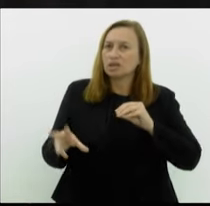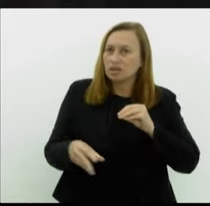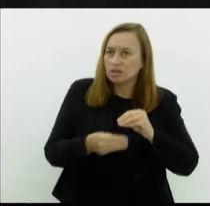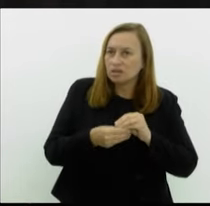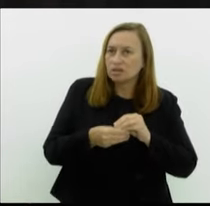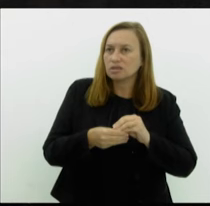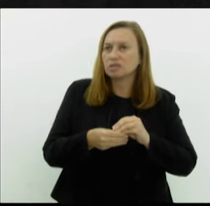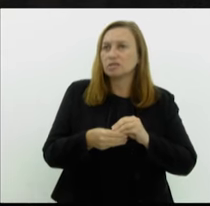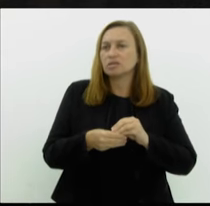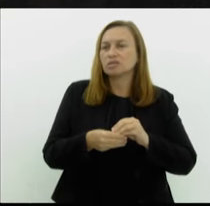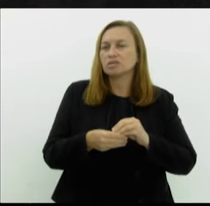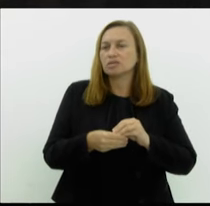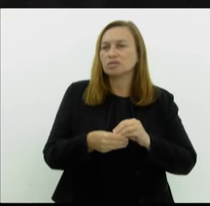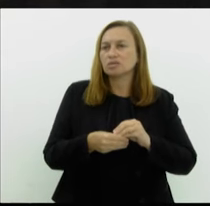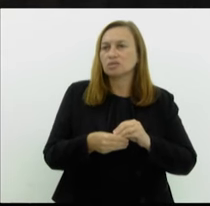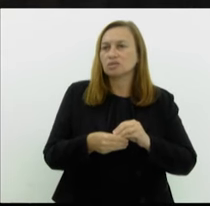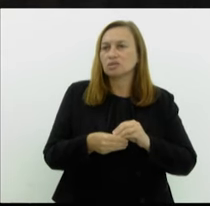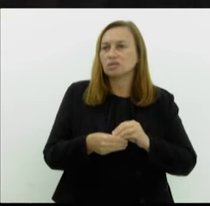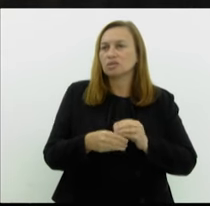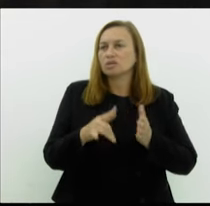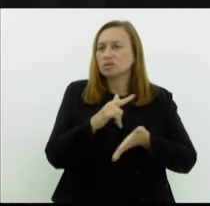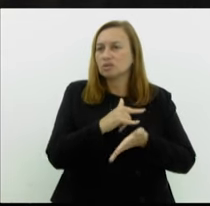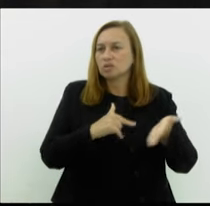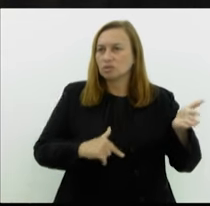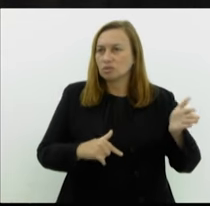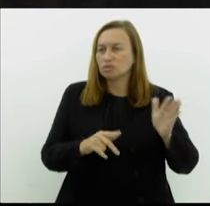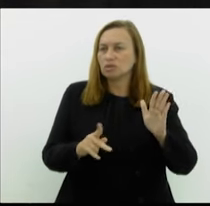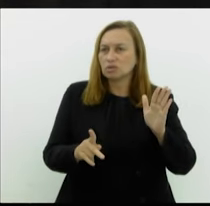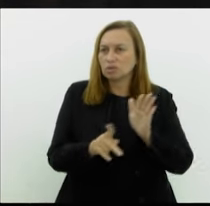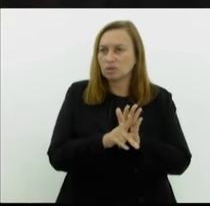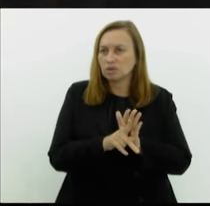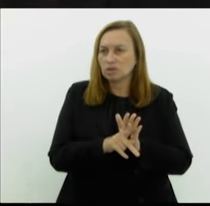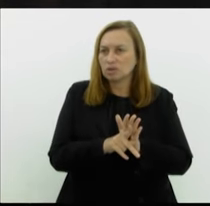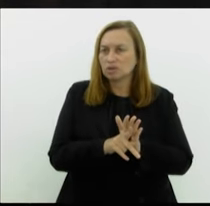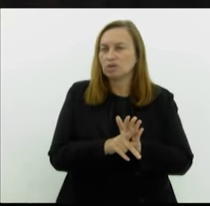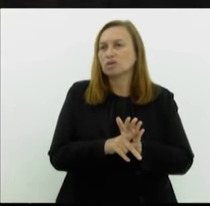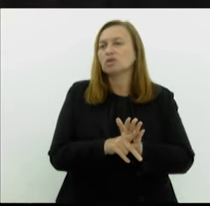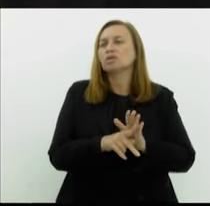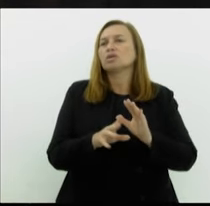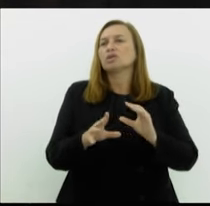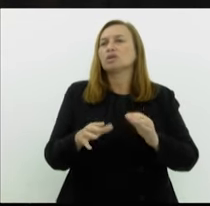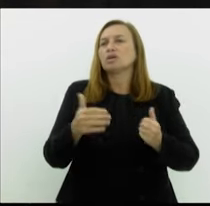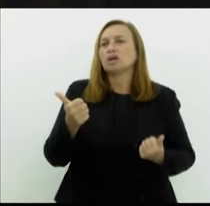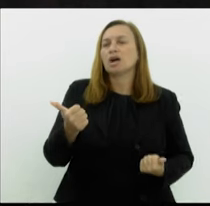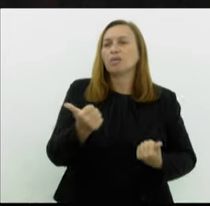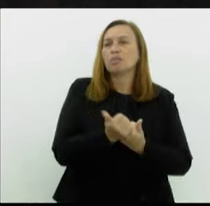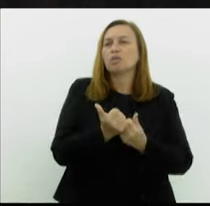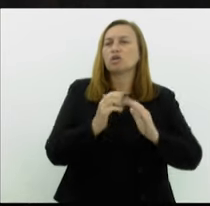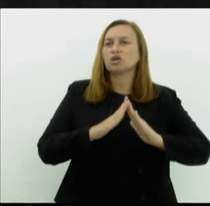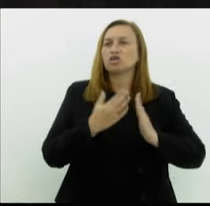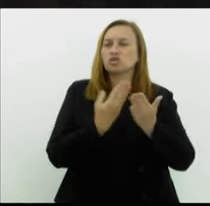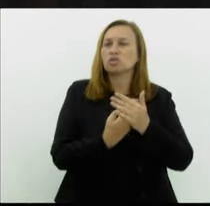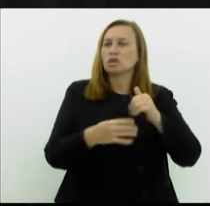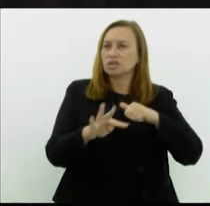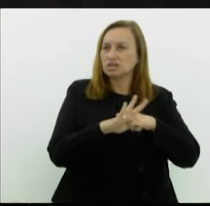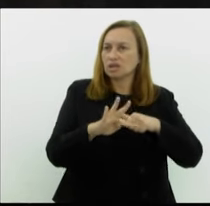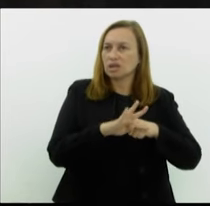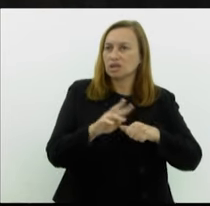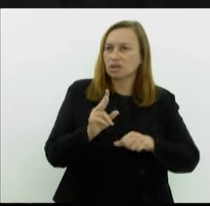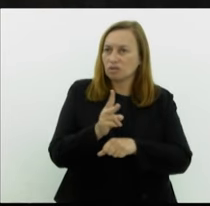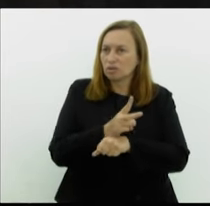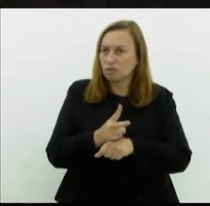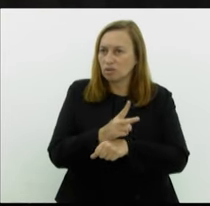na apreciação, no mérito do projeto, também os profissionais da Fundação de Apoio à Escola Técnica, fui procurada, inclusive, por